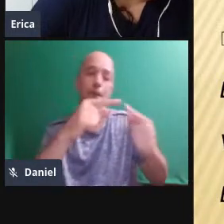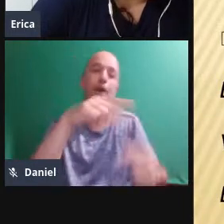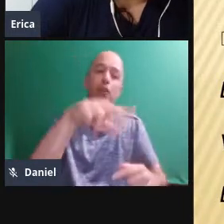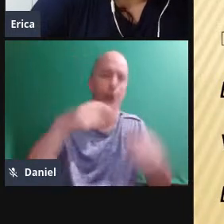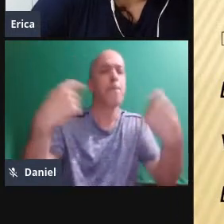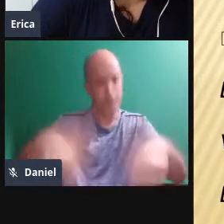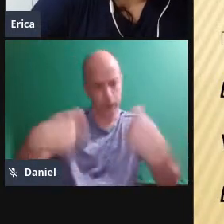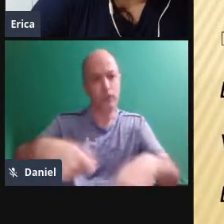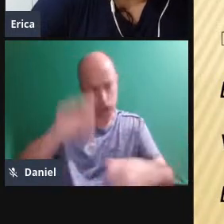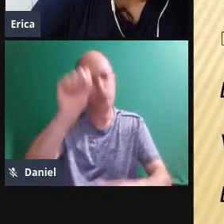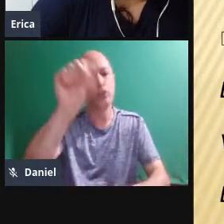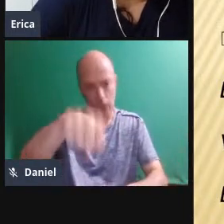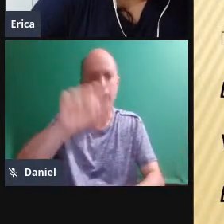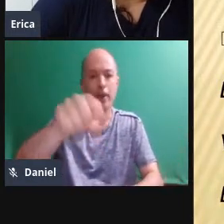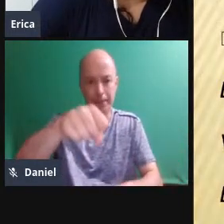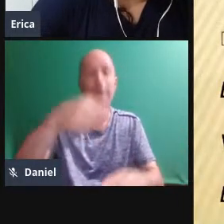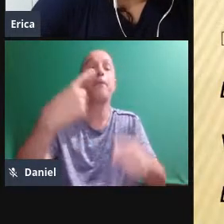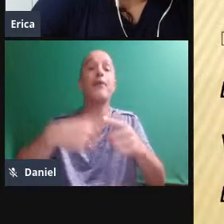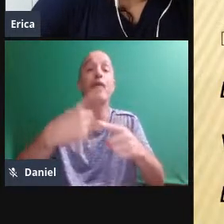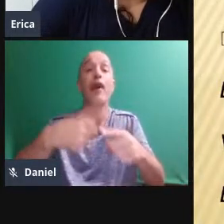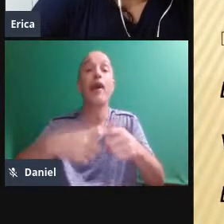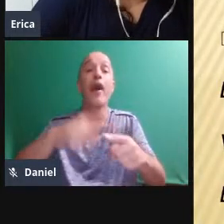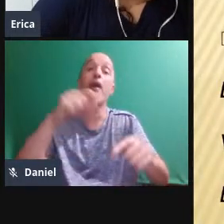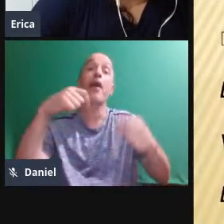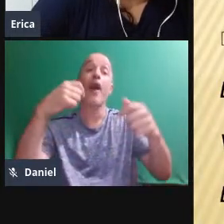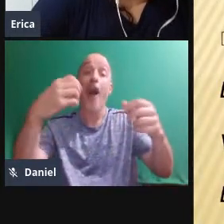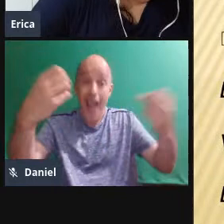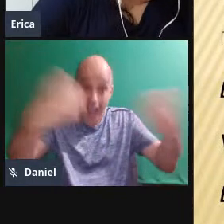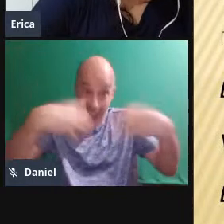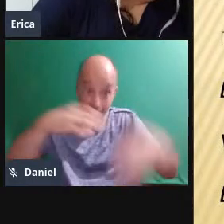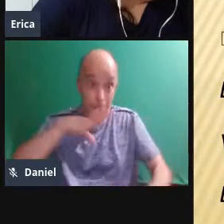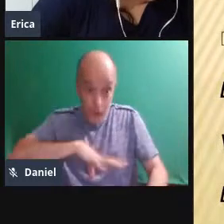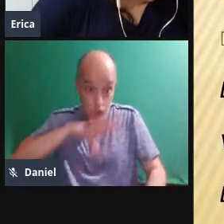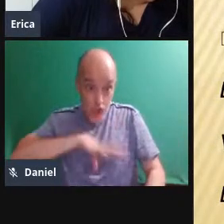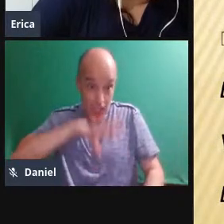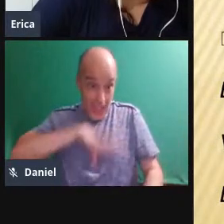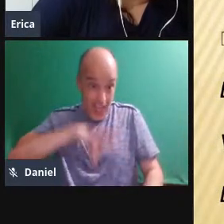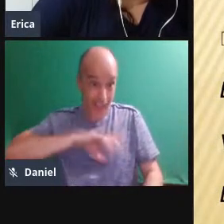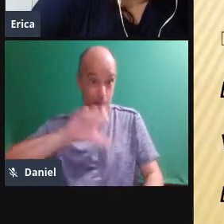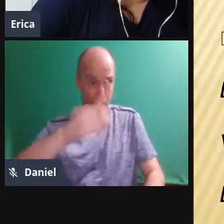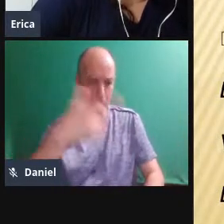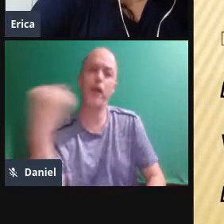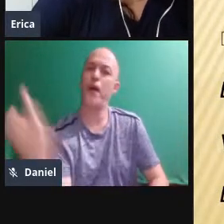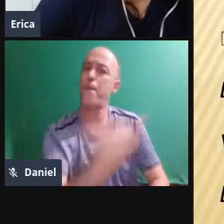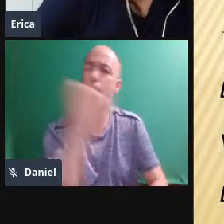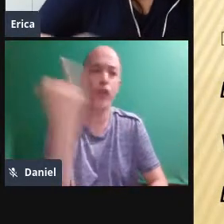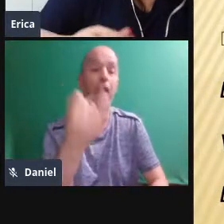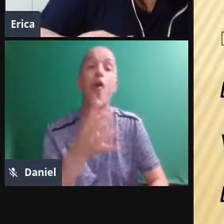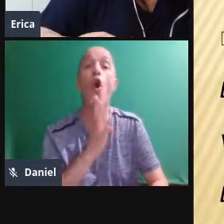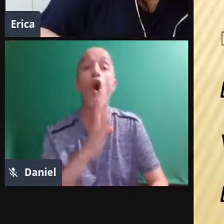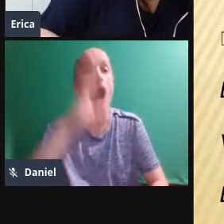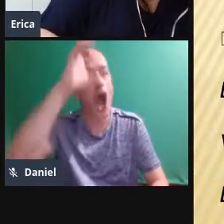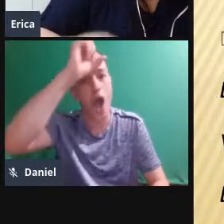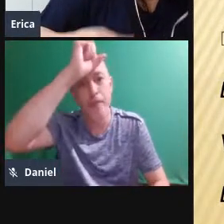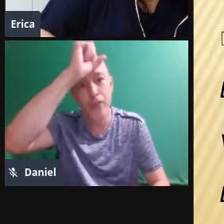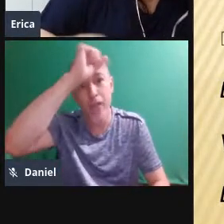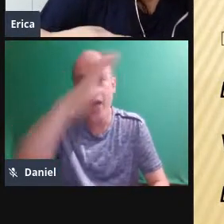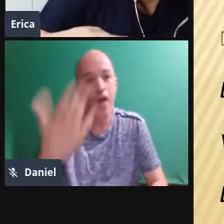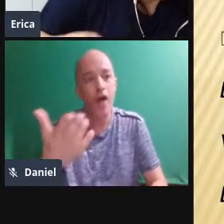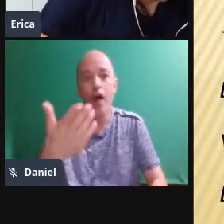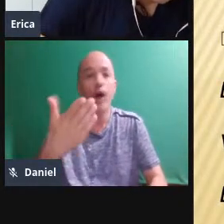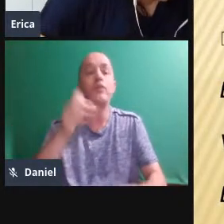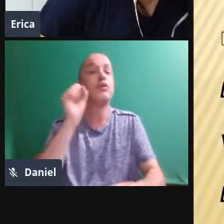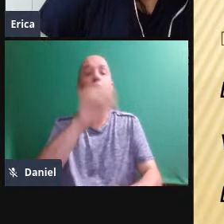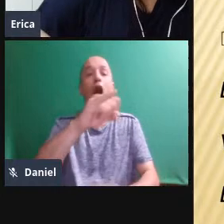ser ensinado na metodologia de ensino de português como segunda língua. Aí sim ele aprende. Se a pessoa me ensina português, por isso